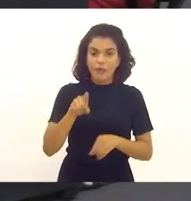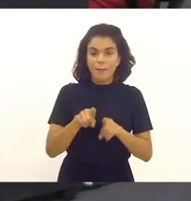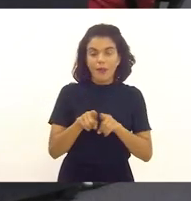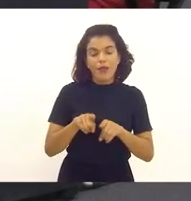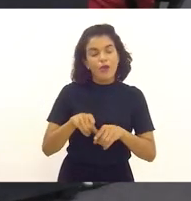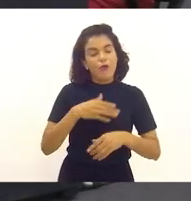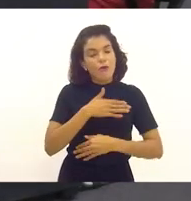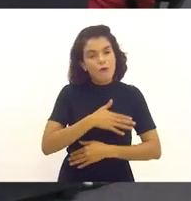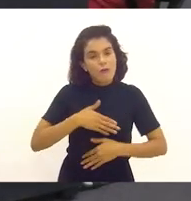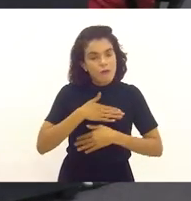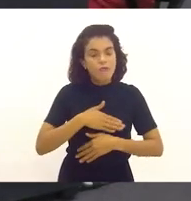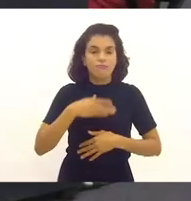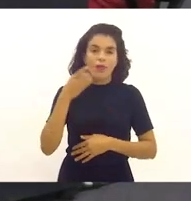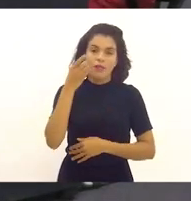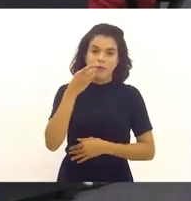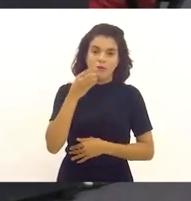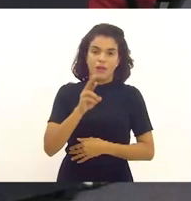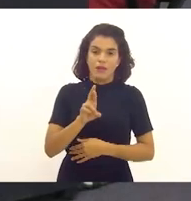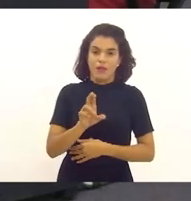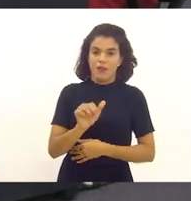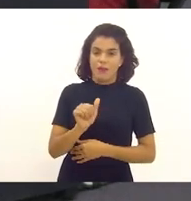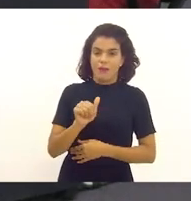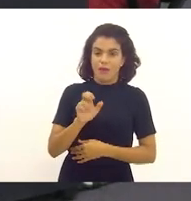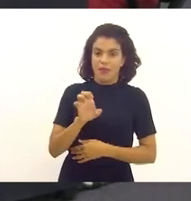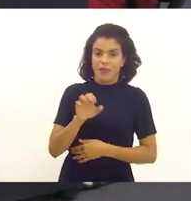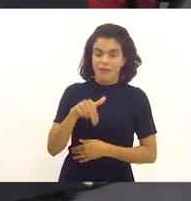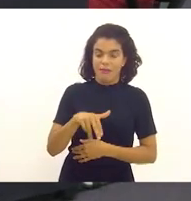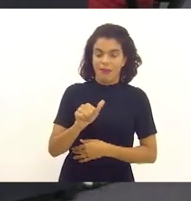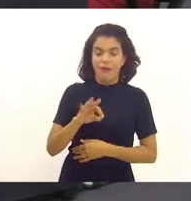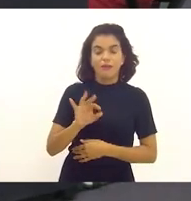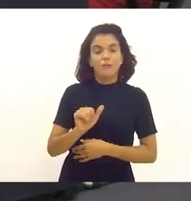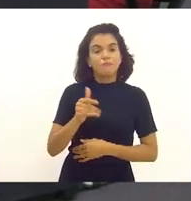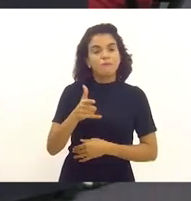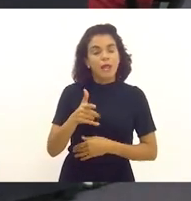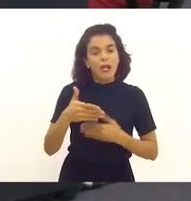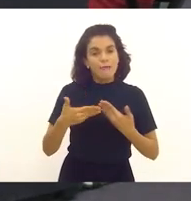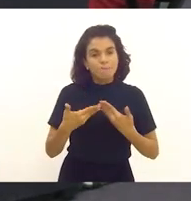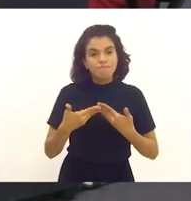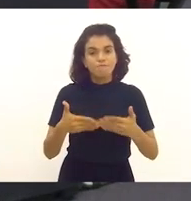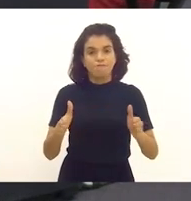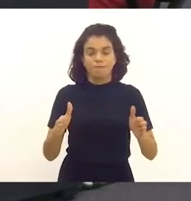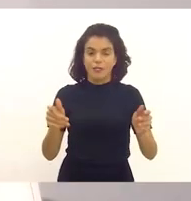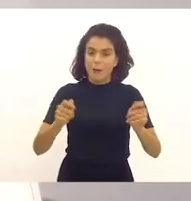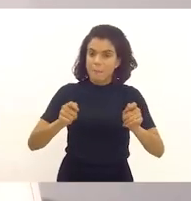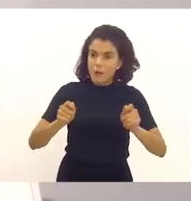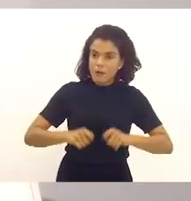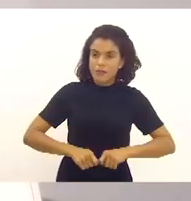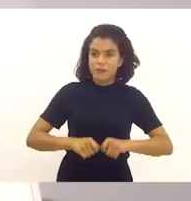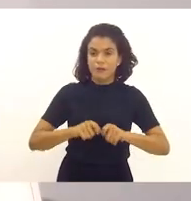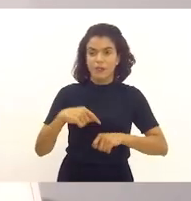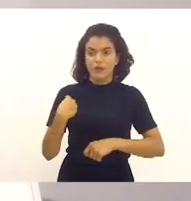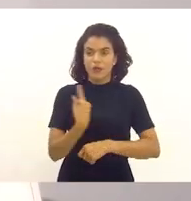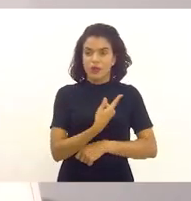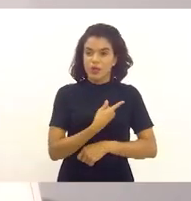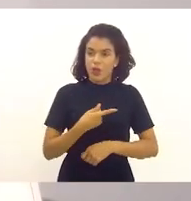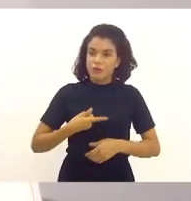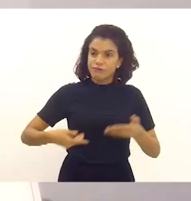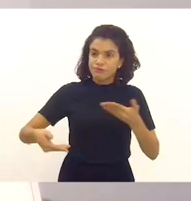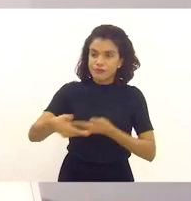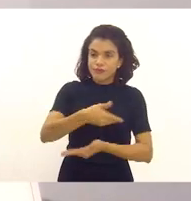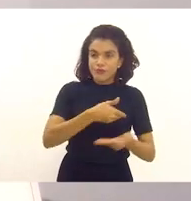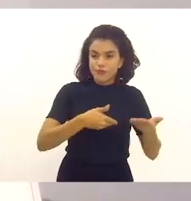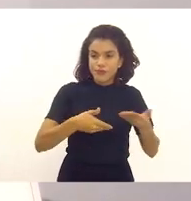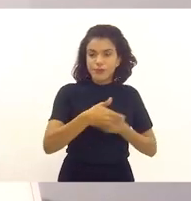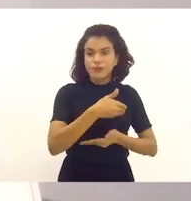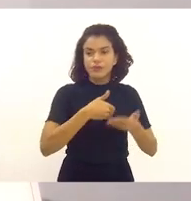cumprimentando deputada Renata Souza pela iniciativa pela possibilidade de nós ouvirmos as mulheres